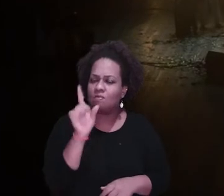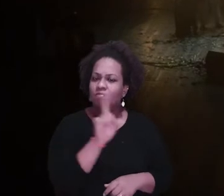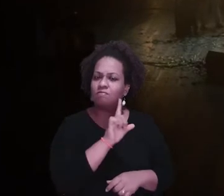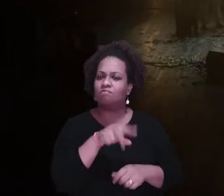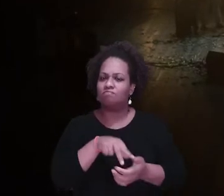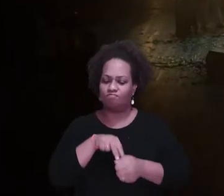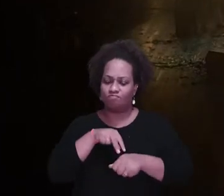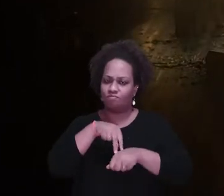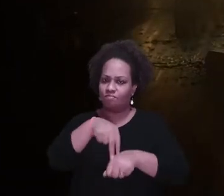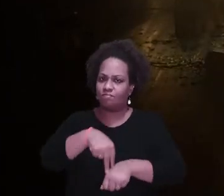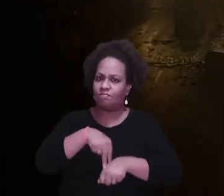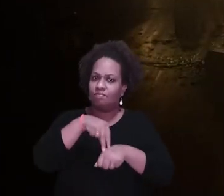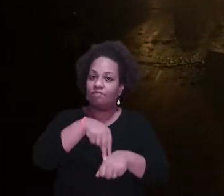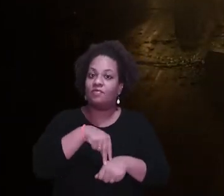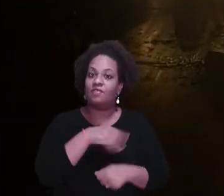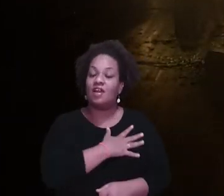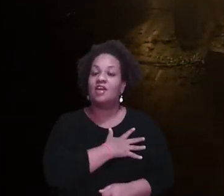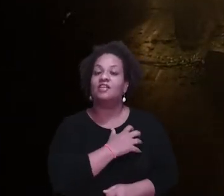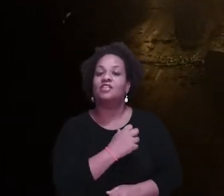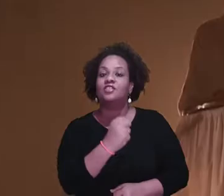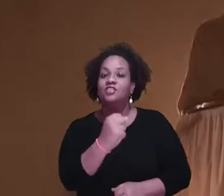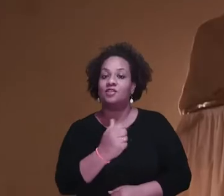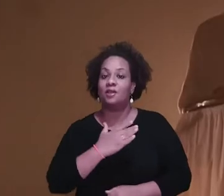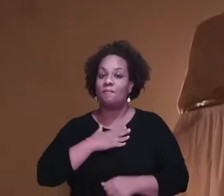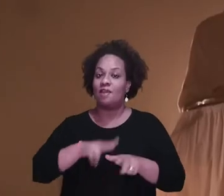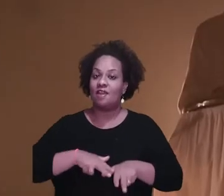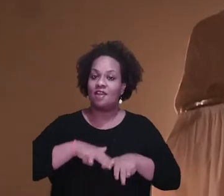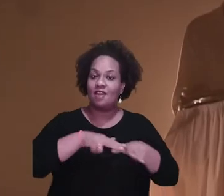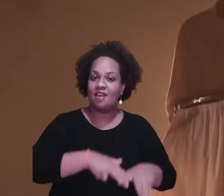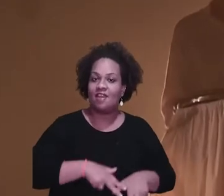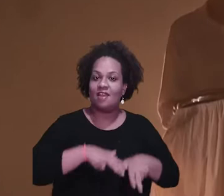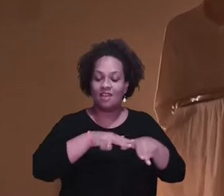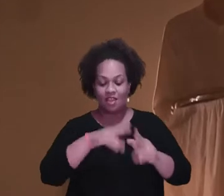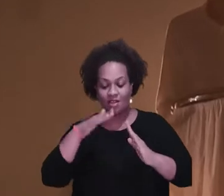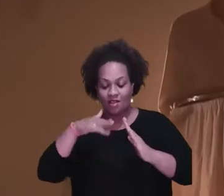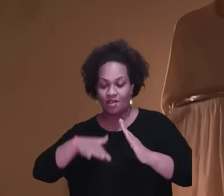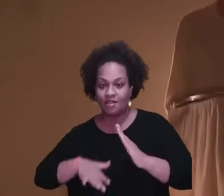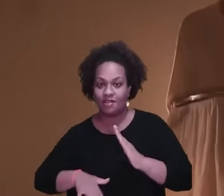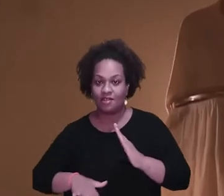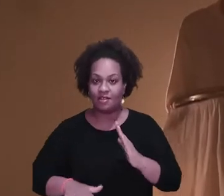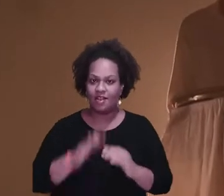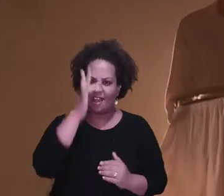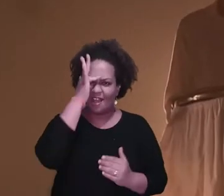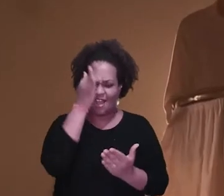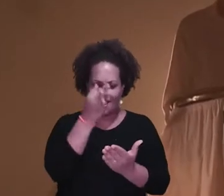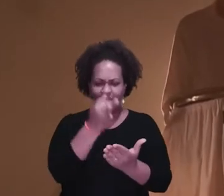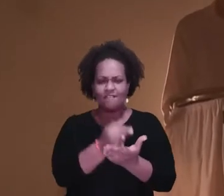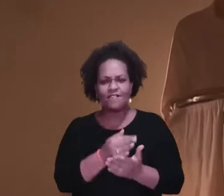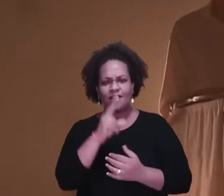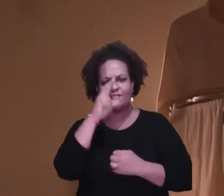ou sustento meu Axé meu candomblé a fé